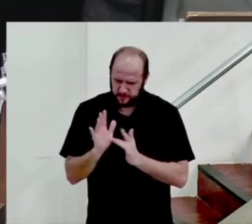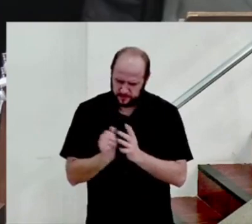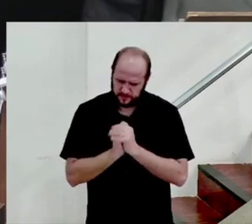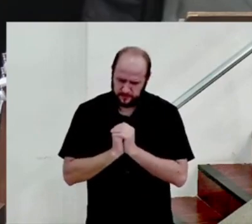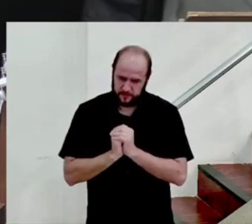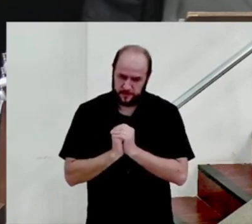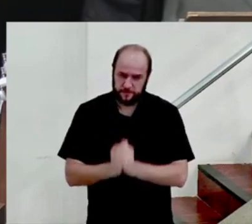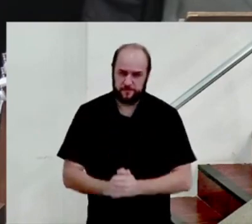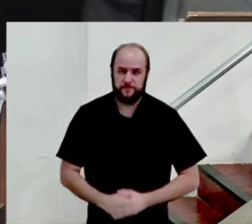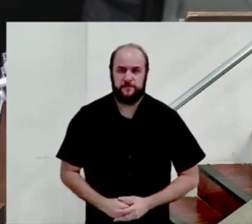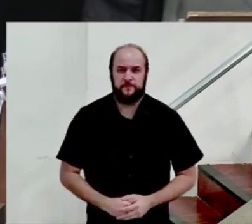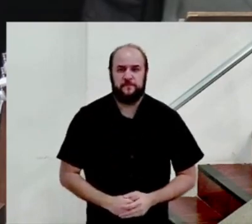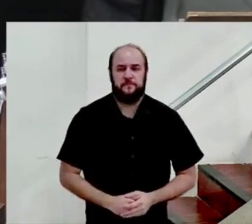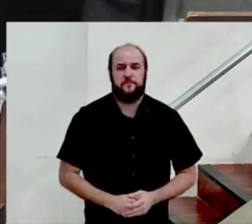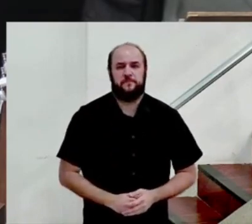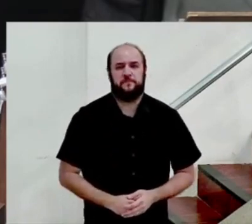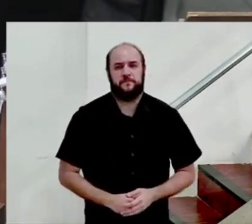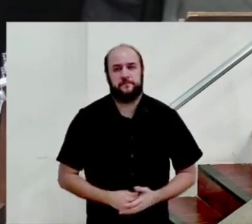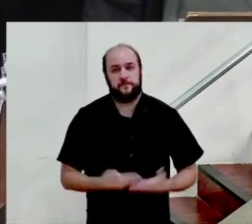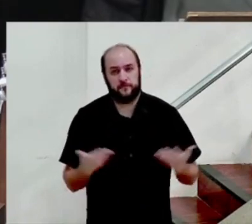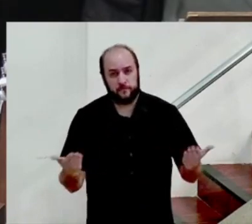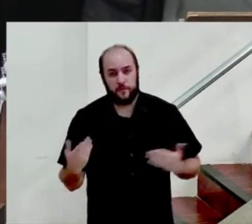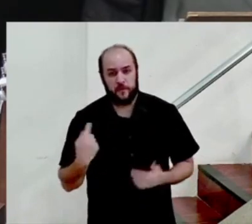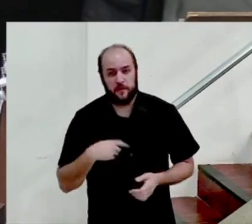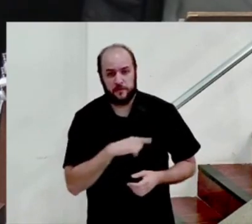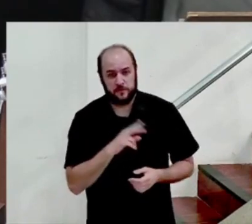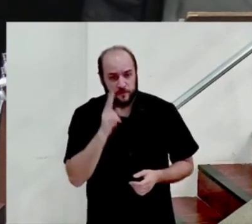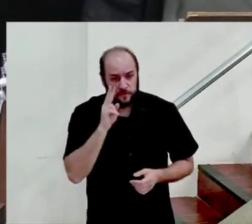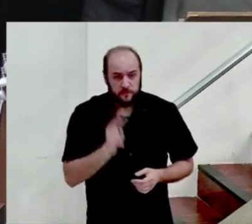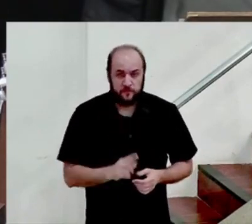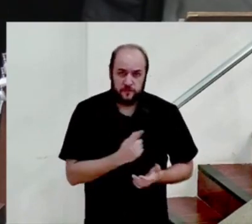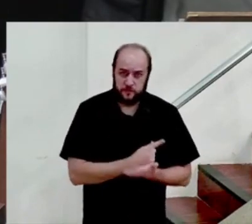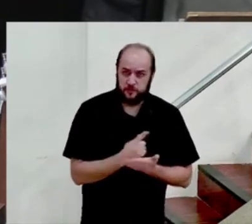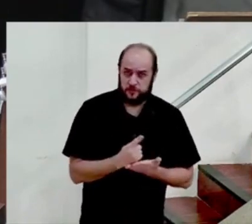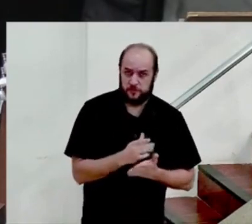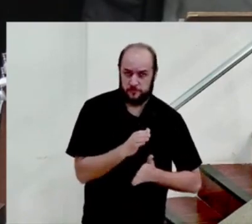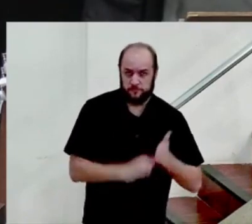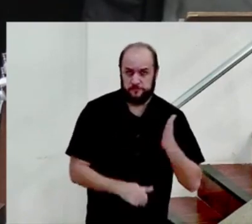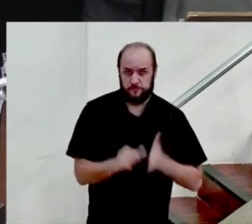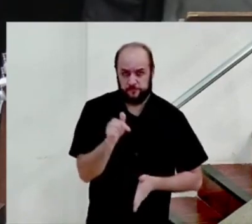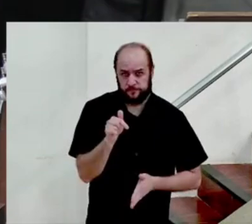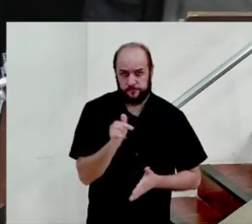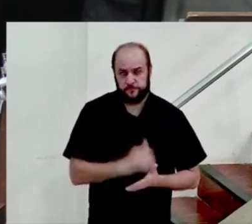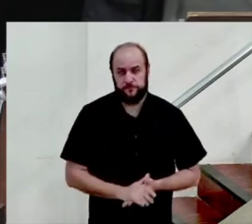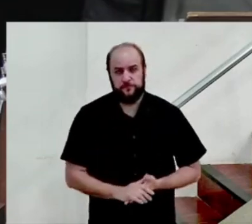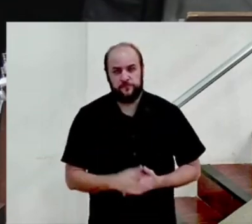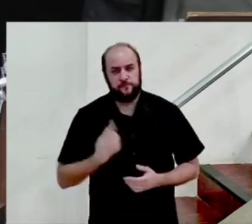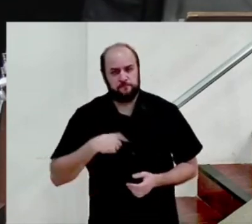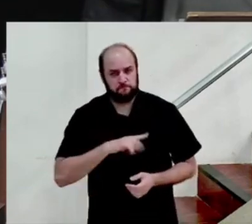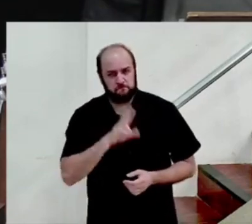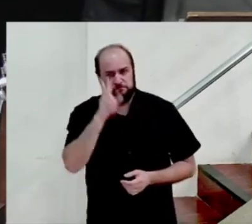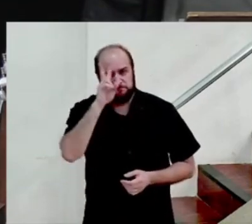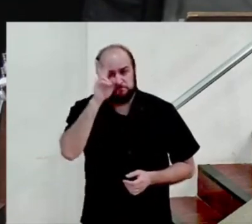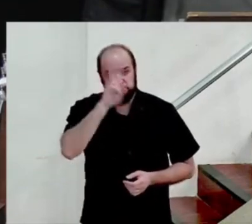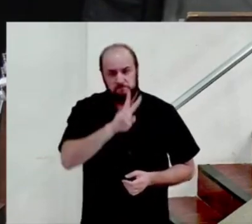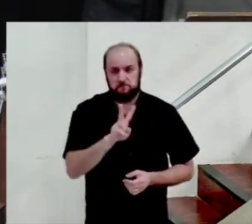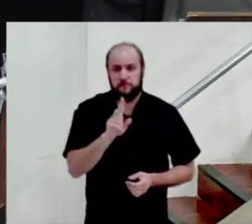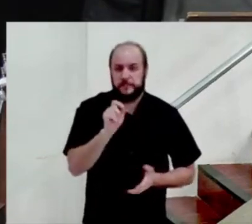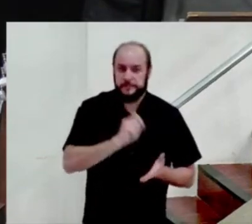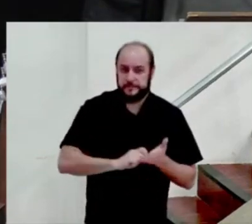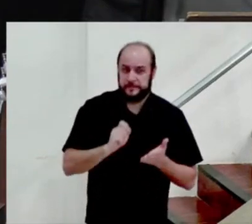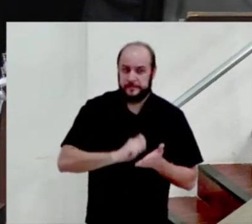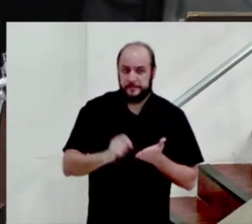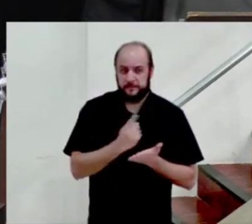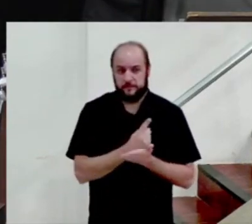Amém. Meus irmãos, quando nós olhamos para Gênesis capítulo 7, nós precisamos lembrar que quem escreveu